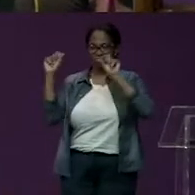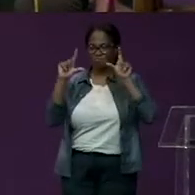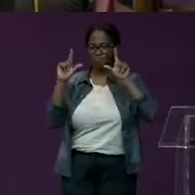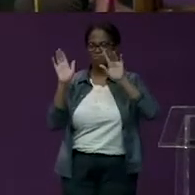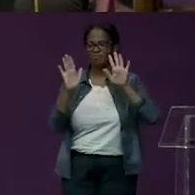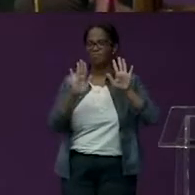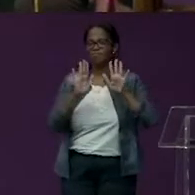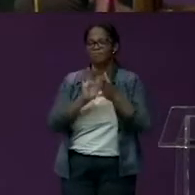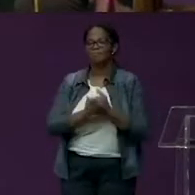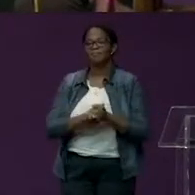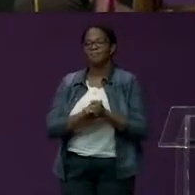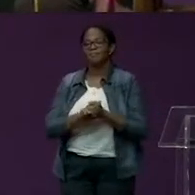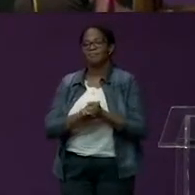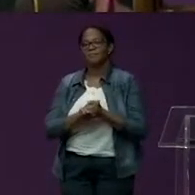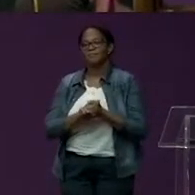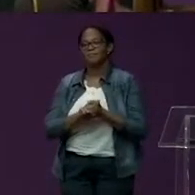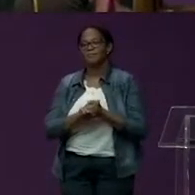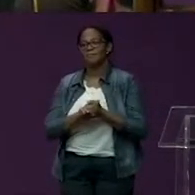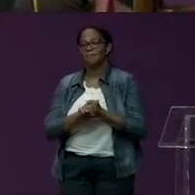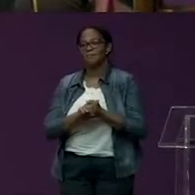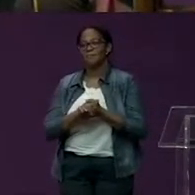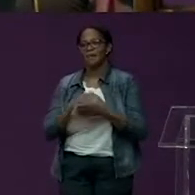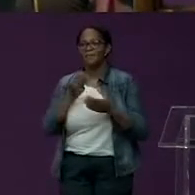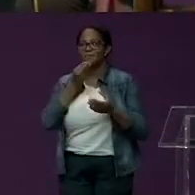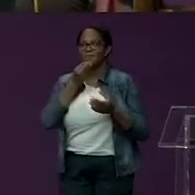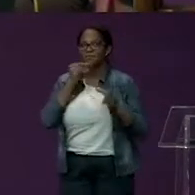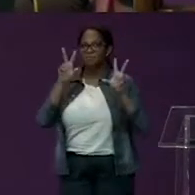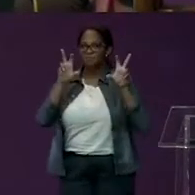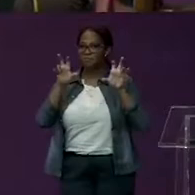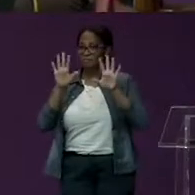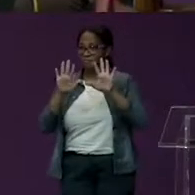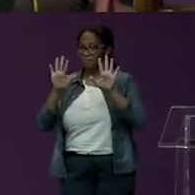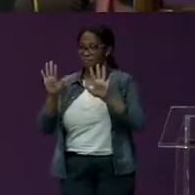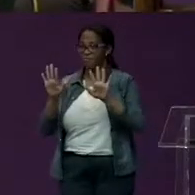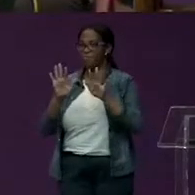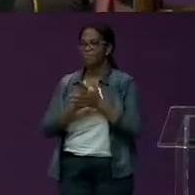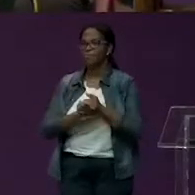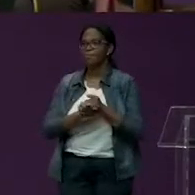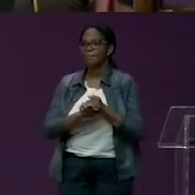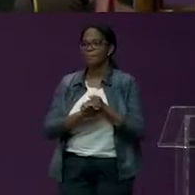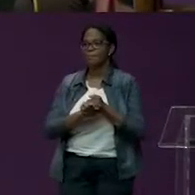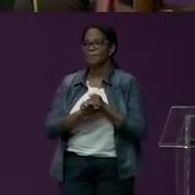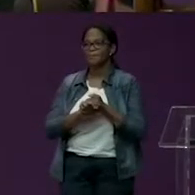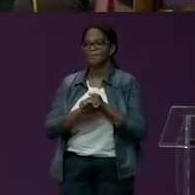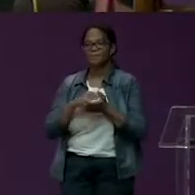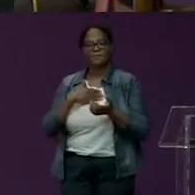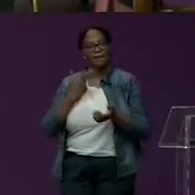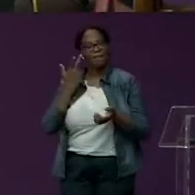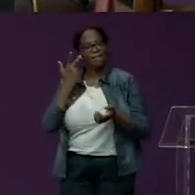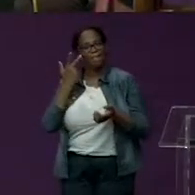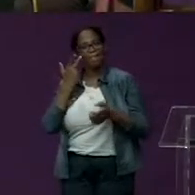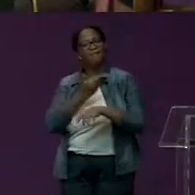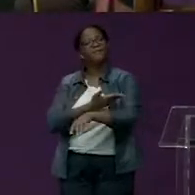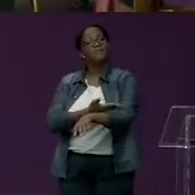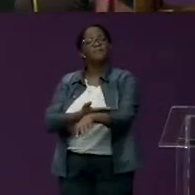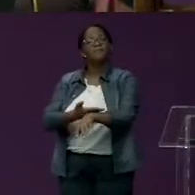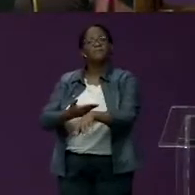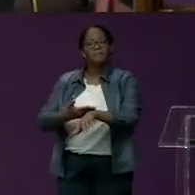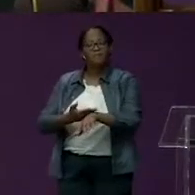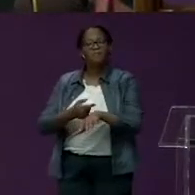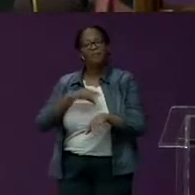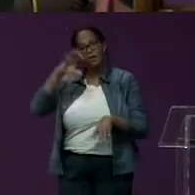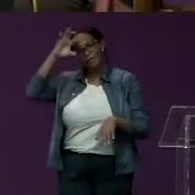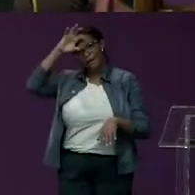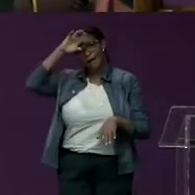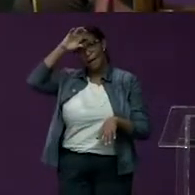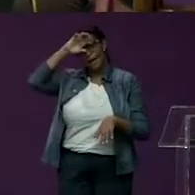muito... E, assim, deixa eu fazer um parênteses antes, né? Eu costumo dizer que eu aprendi